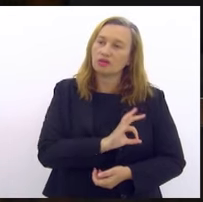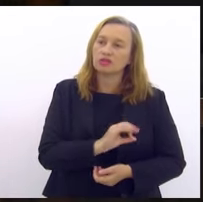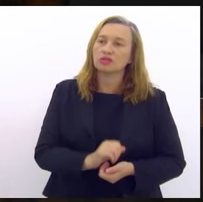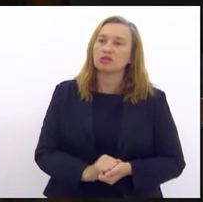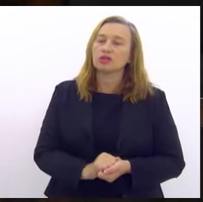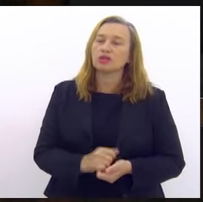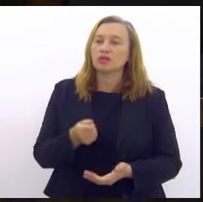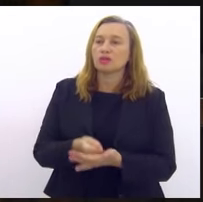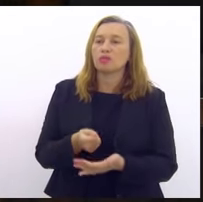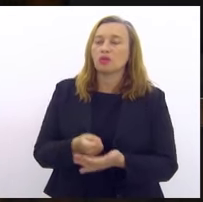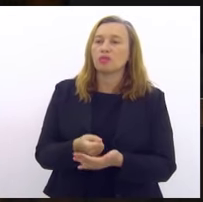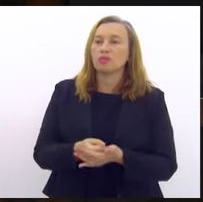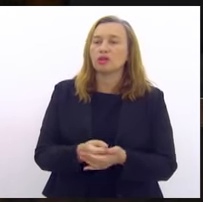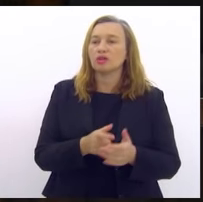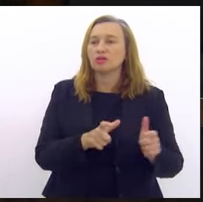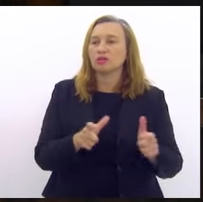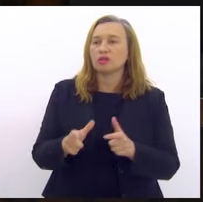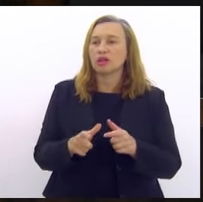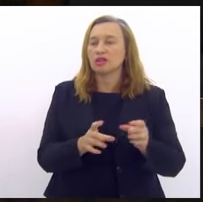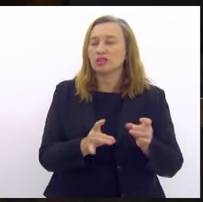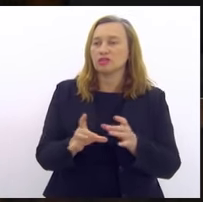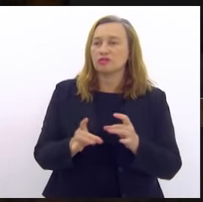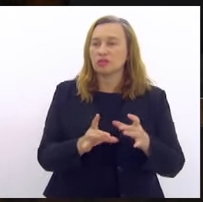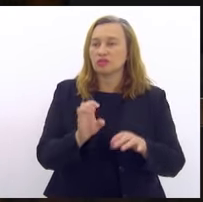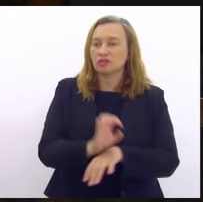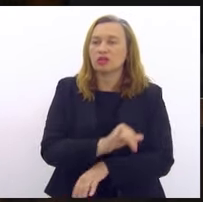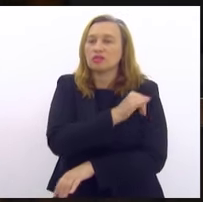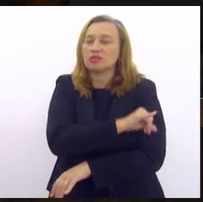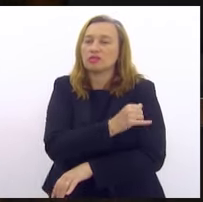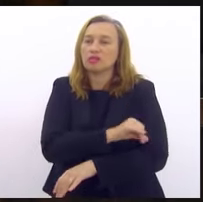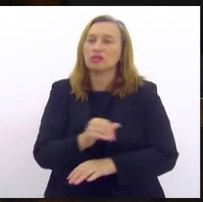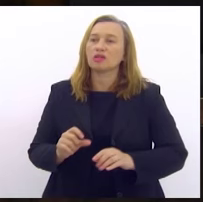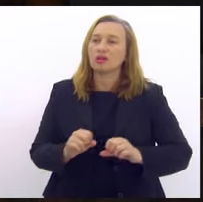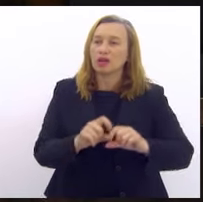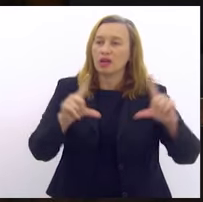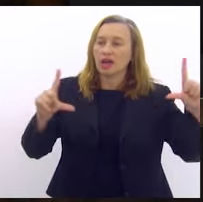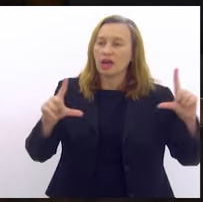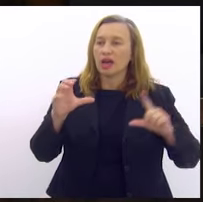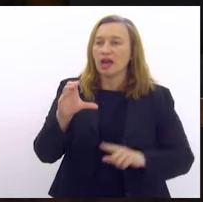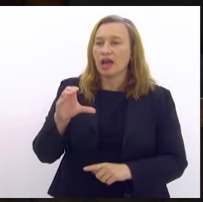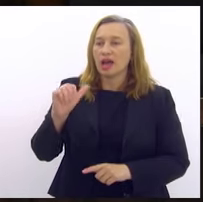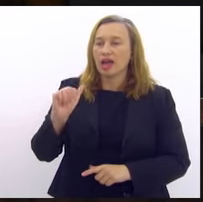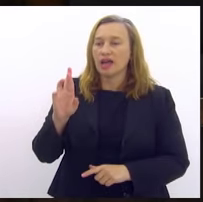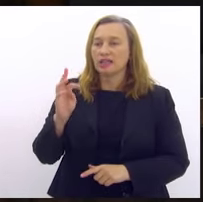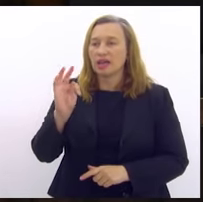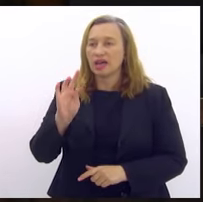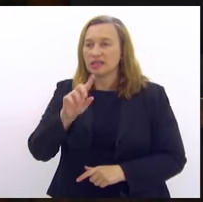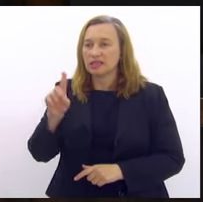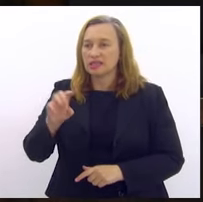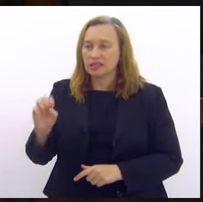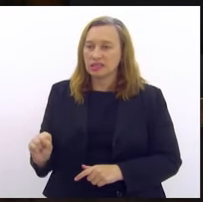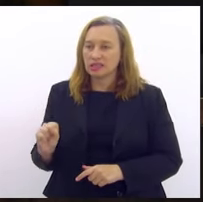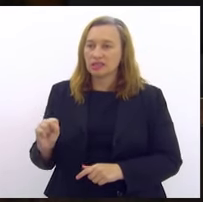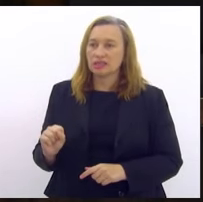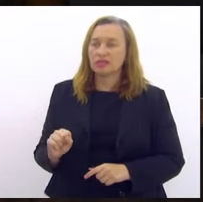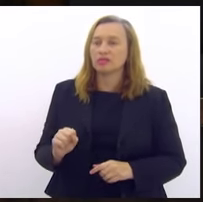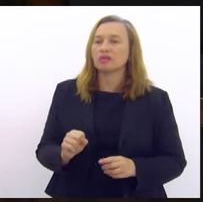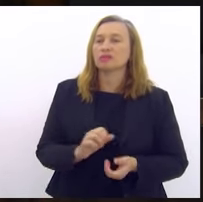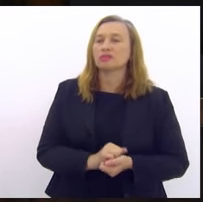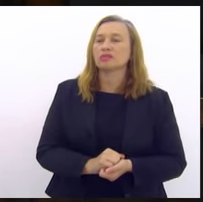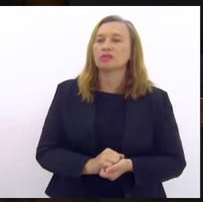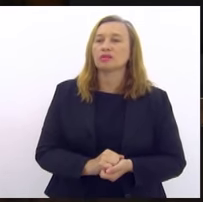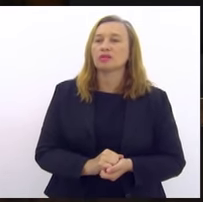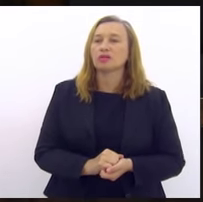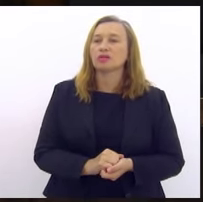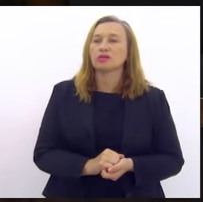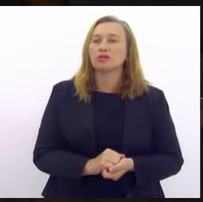estabelecimentos comerciais no âmbito do Estado do Rio de Janeiro a fixarem cartazes ou painel digital, dispondo sobre a percepção do